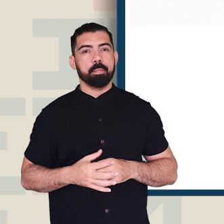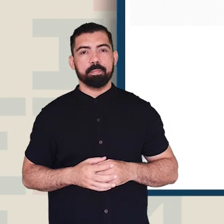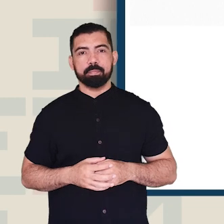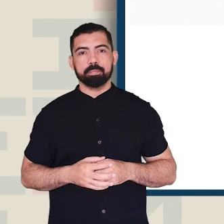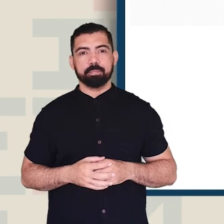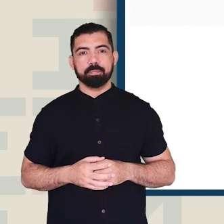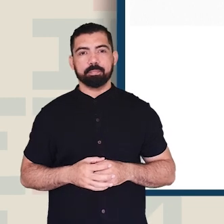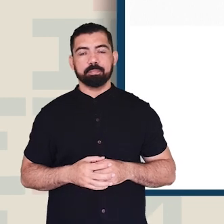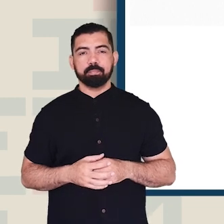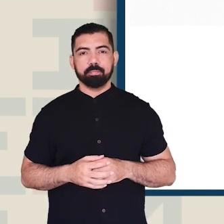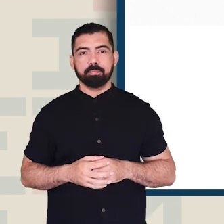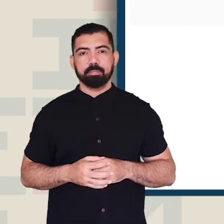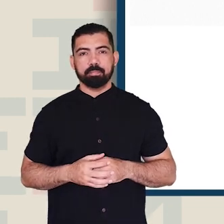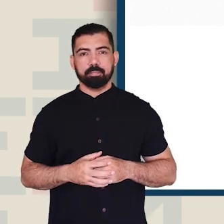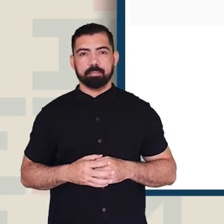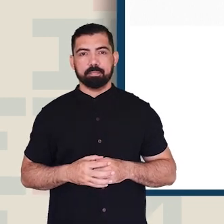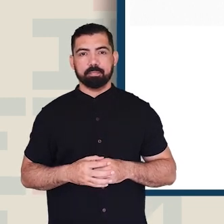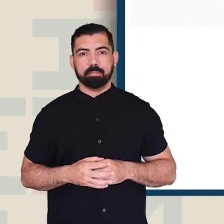né?